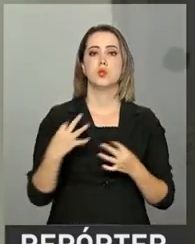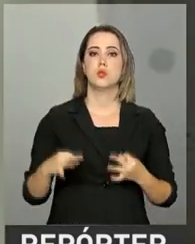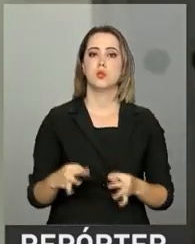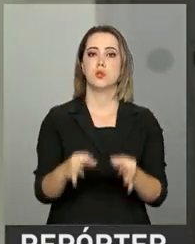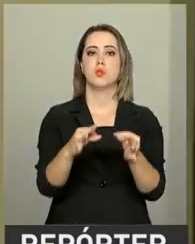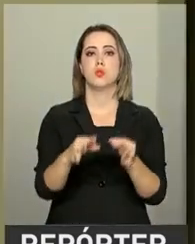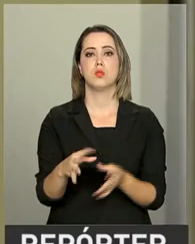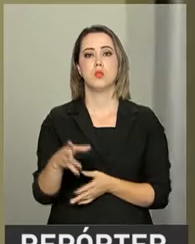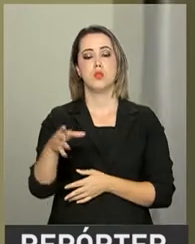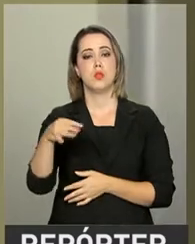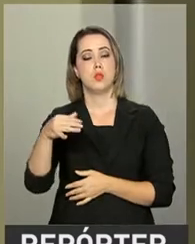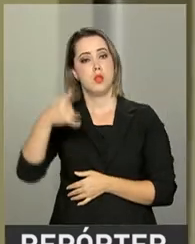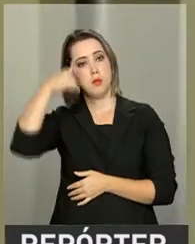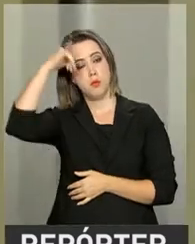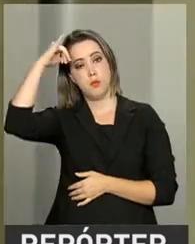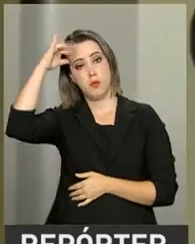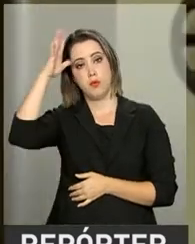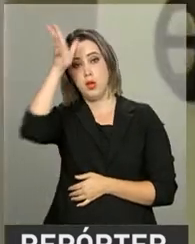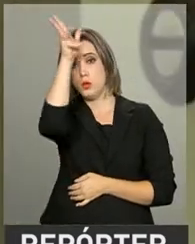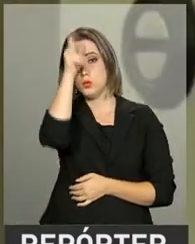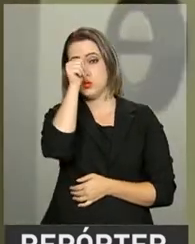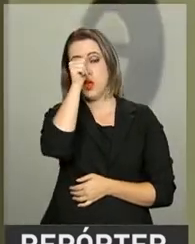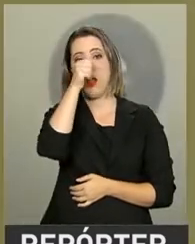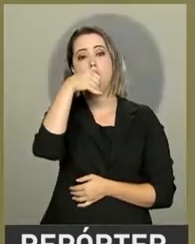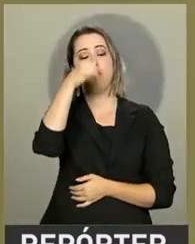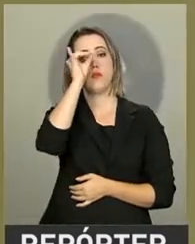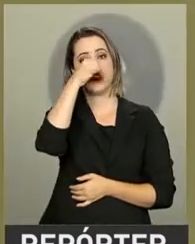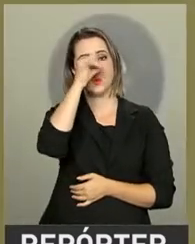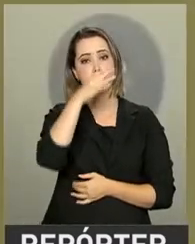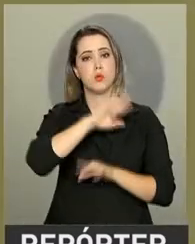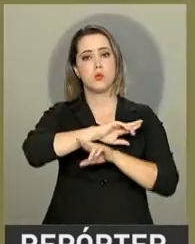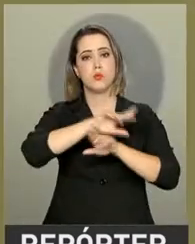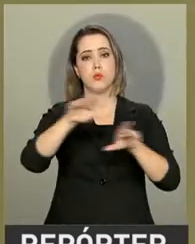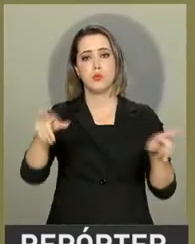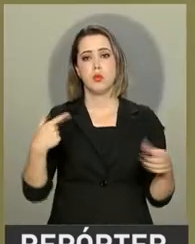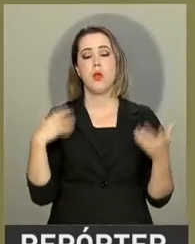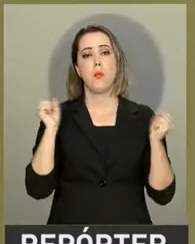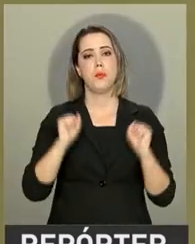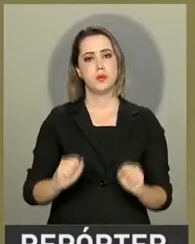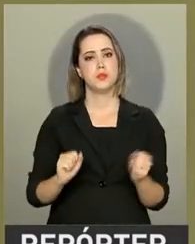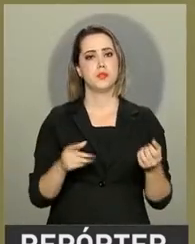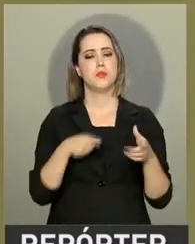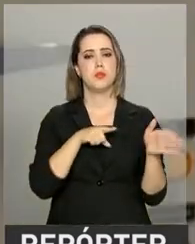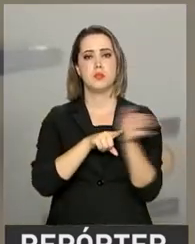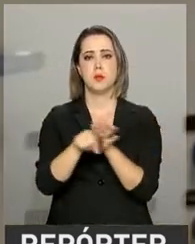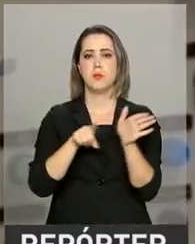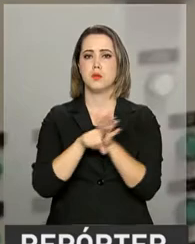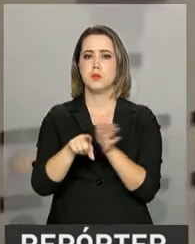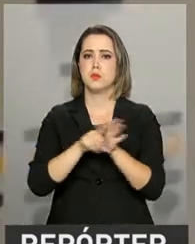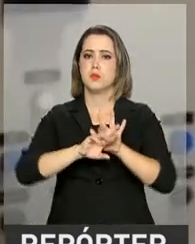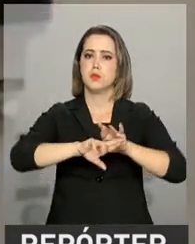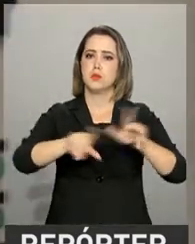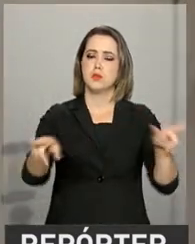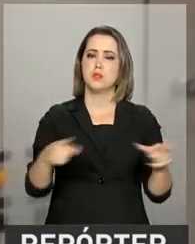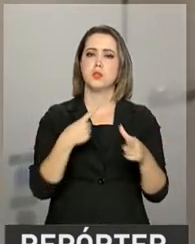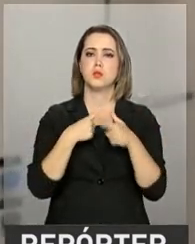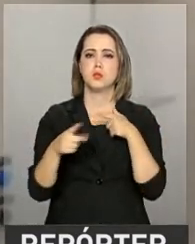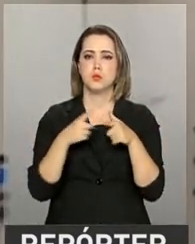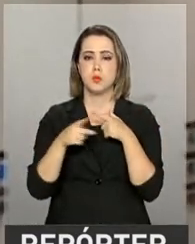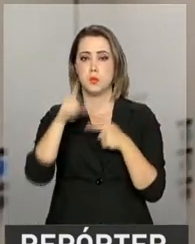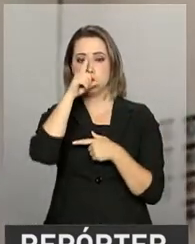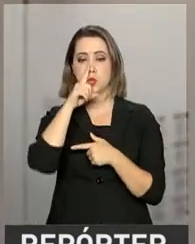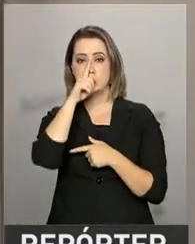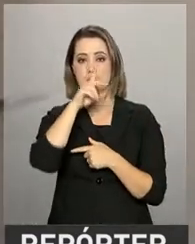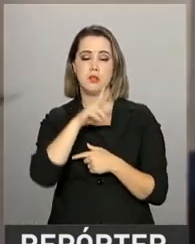bovinos aves e suínos no local será possível fazer pesquisas relacionadas a agentes de alto risco como